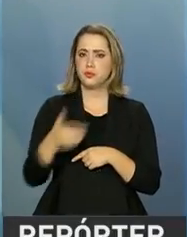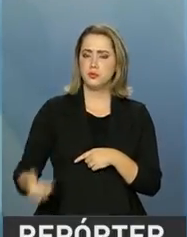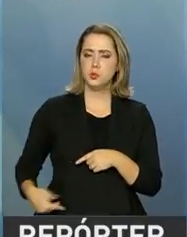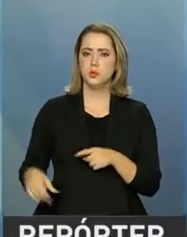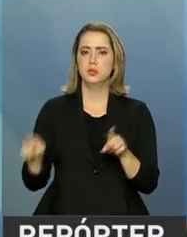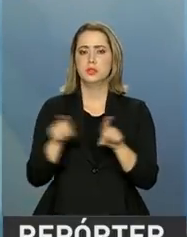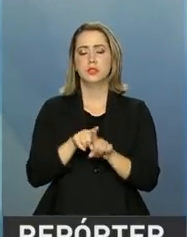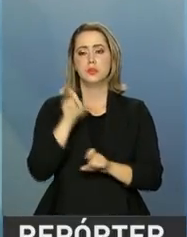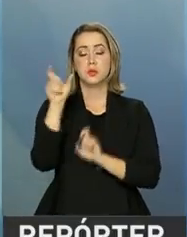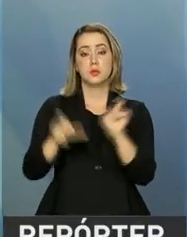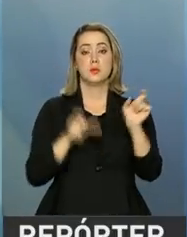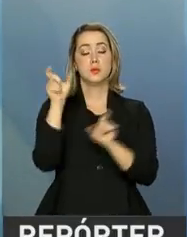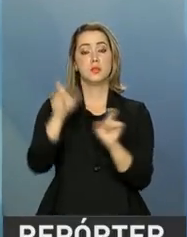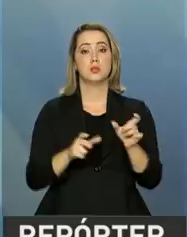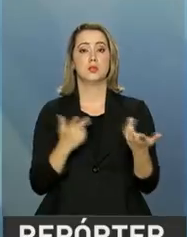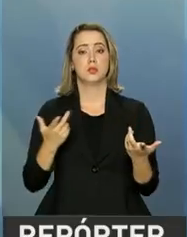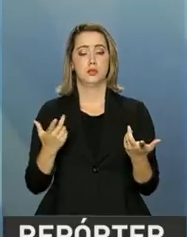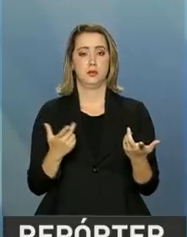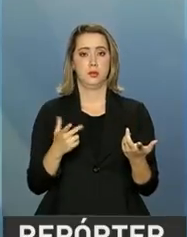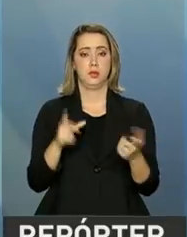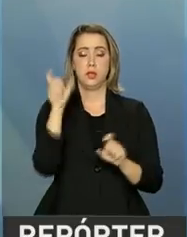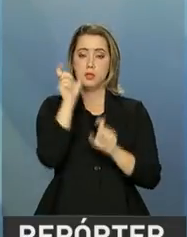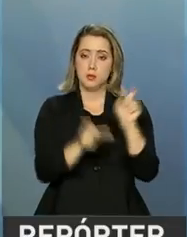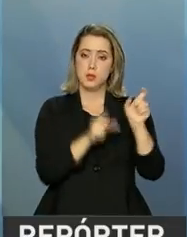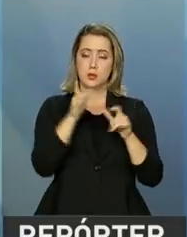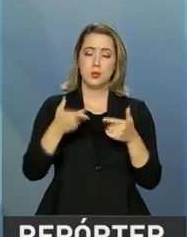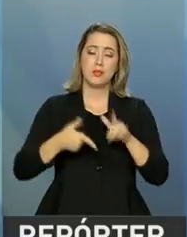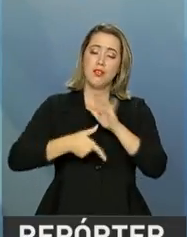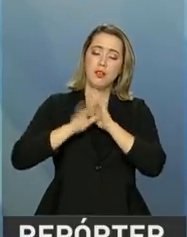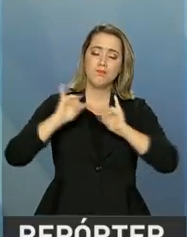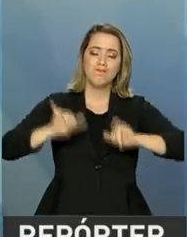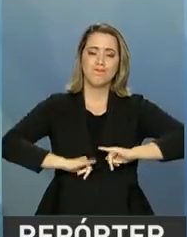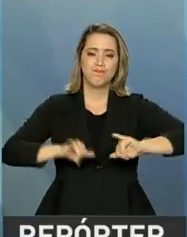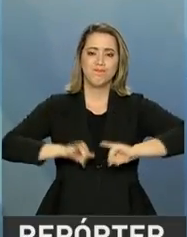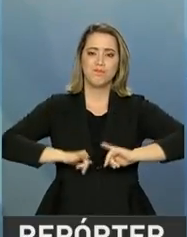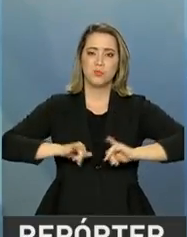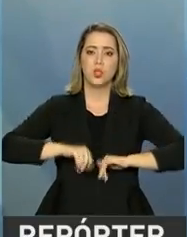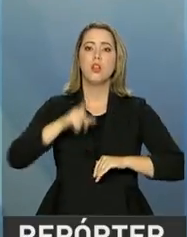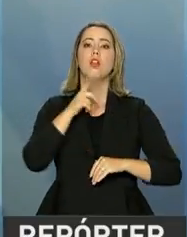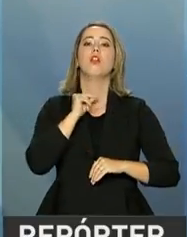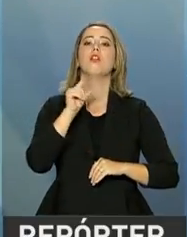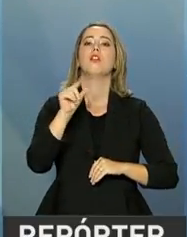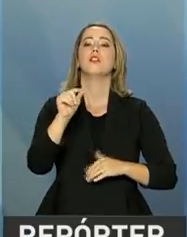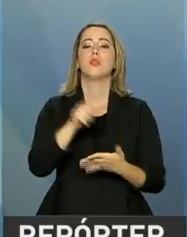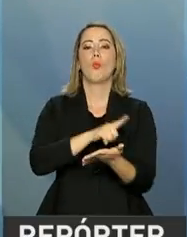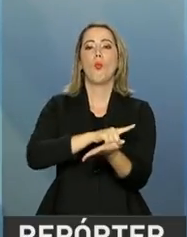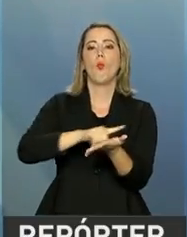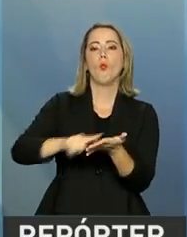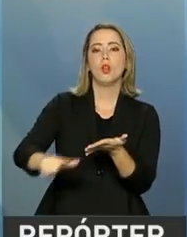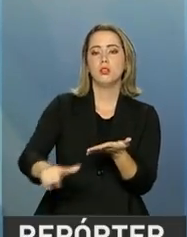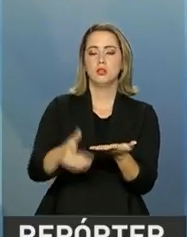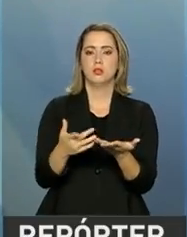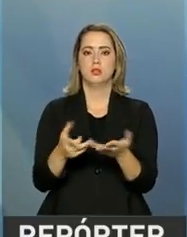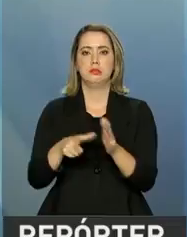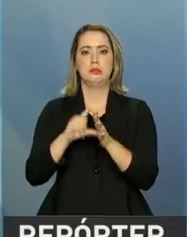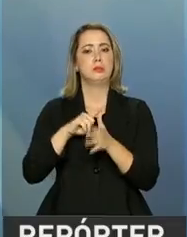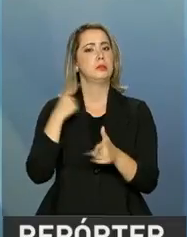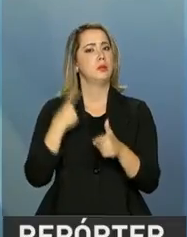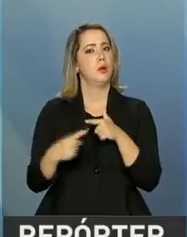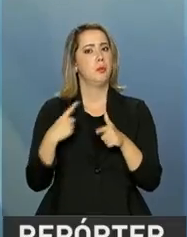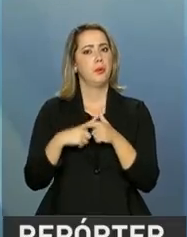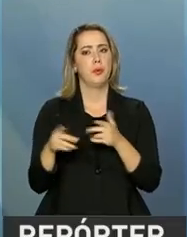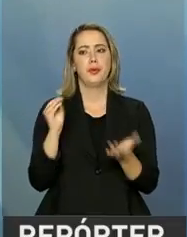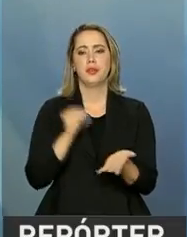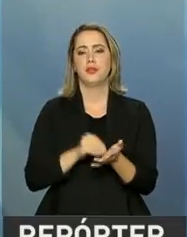isso para as pessoas as pessoas que sofriam com a seca as pessoas que viviam o alarme do colapso